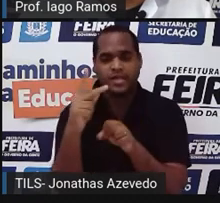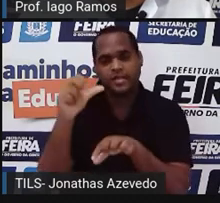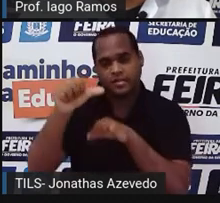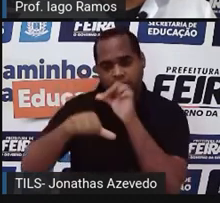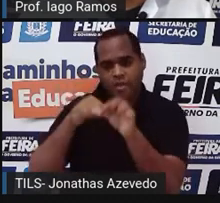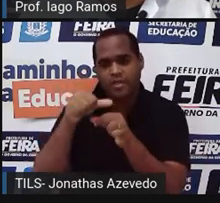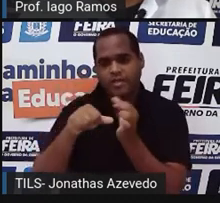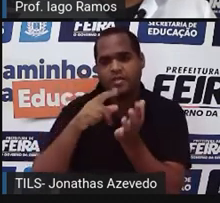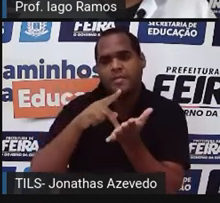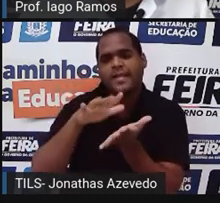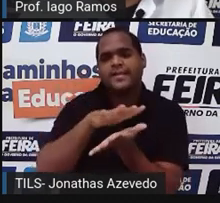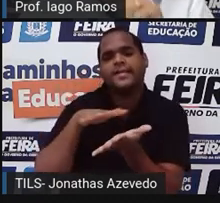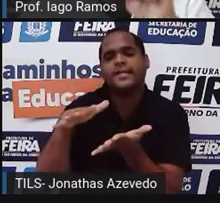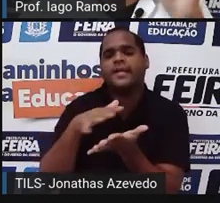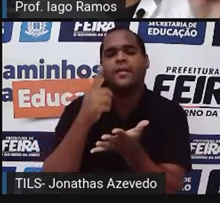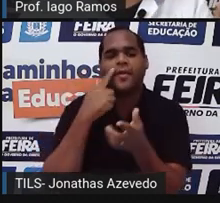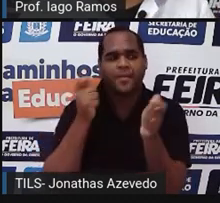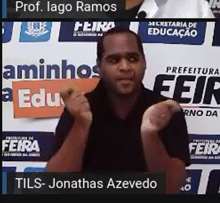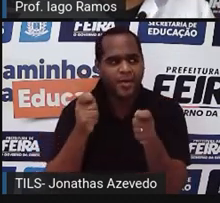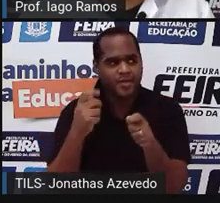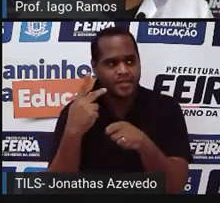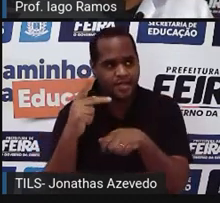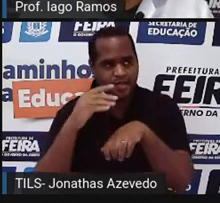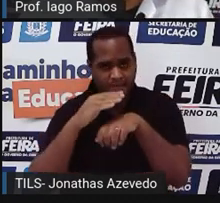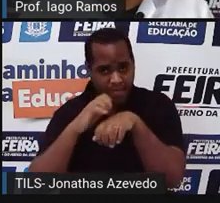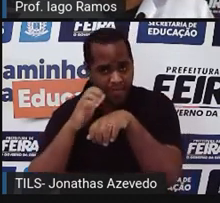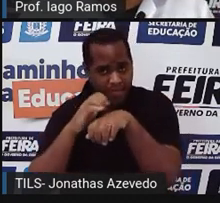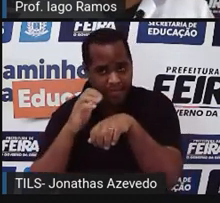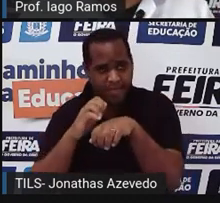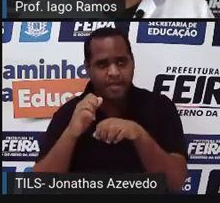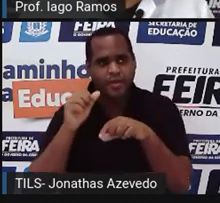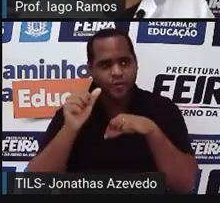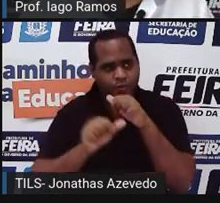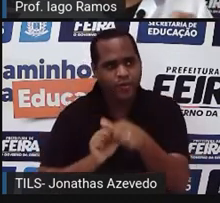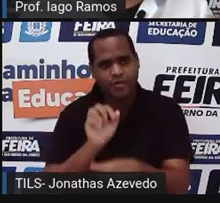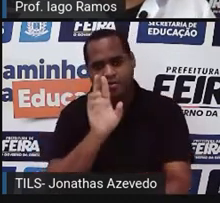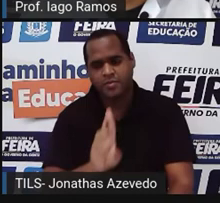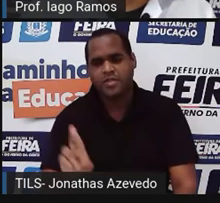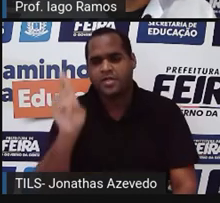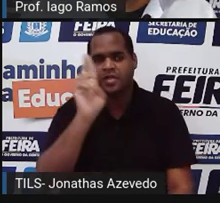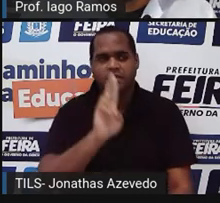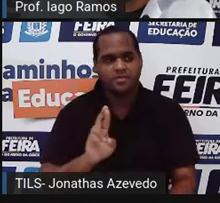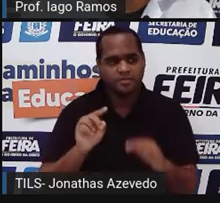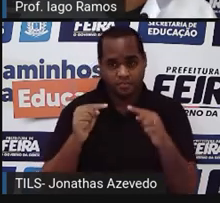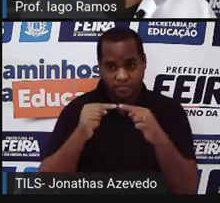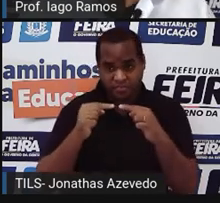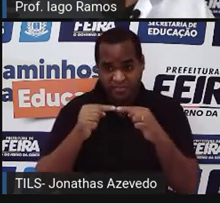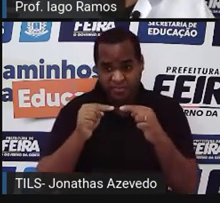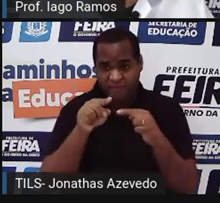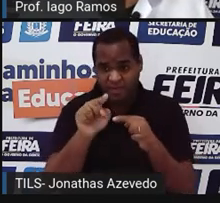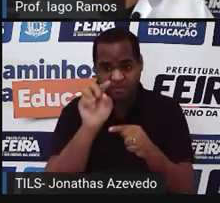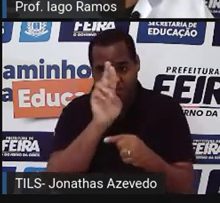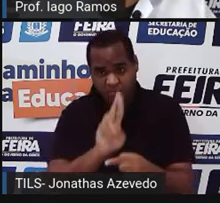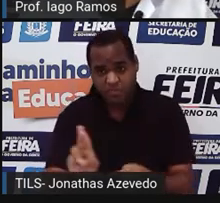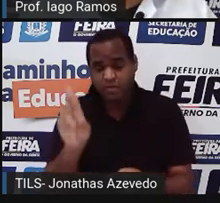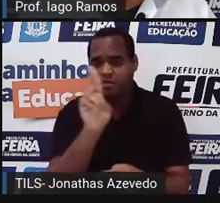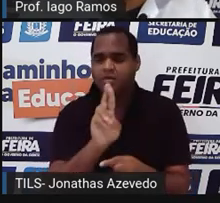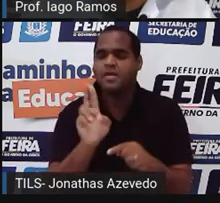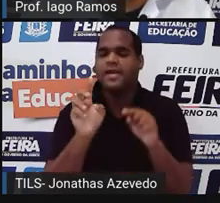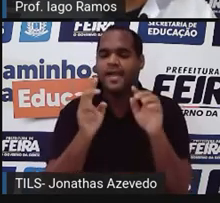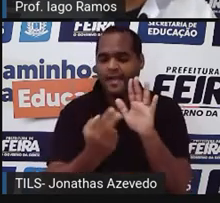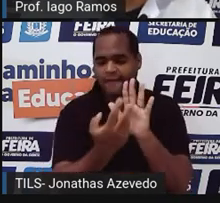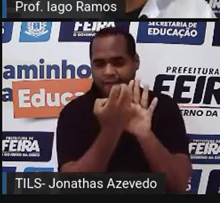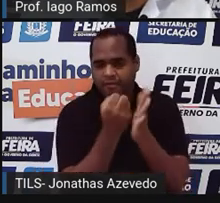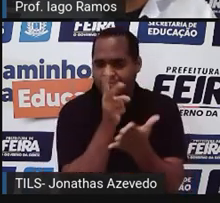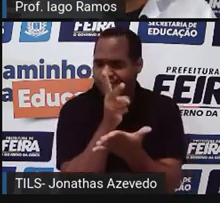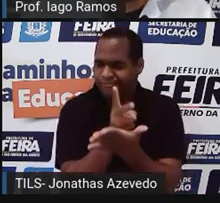transformação geométrica que eu faço giros na figura, tá? E fazendo esses giros, a figura